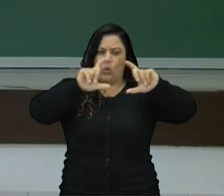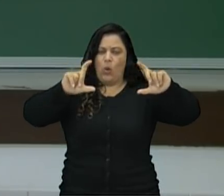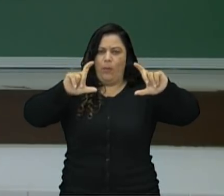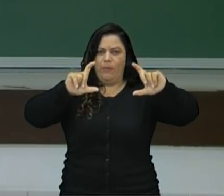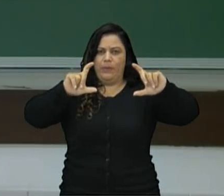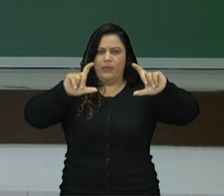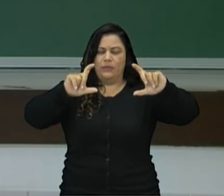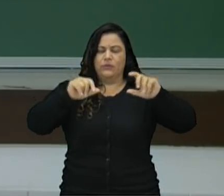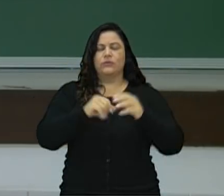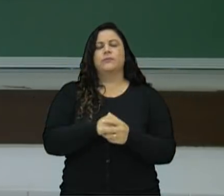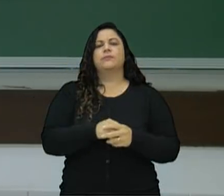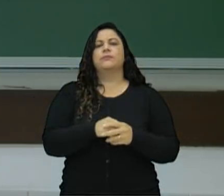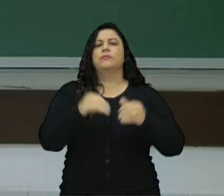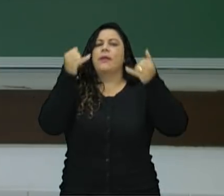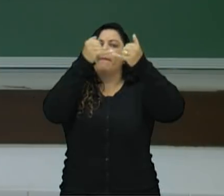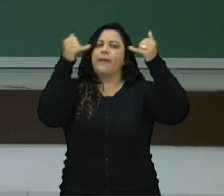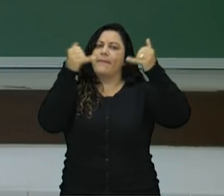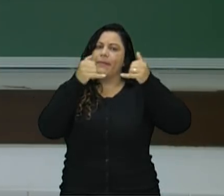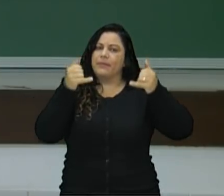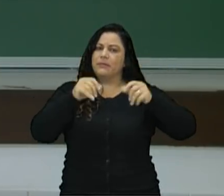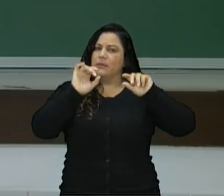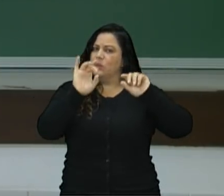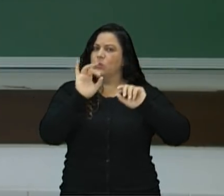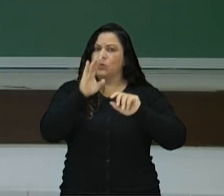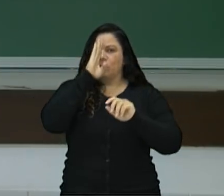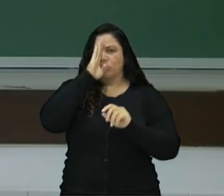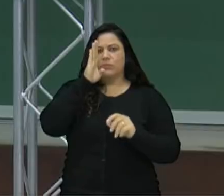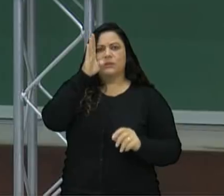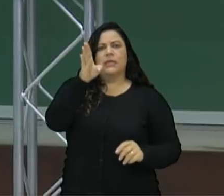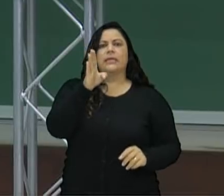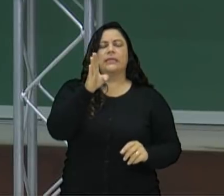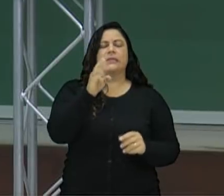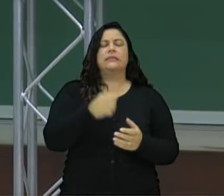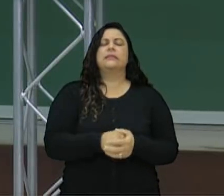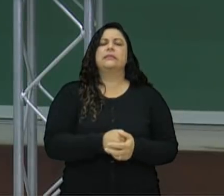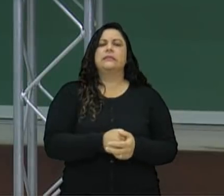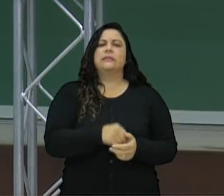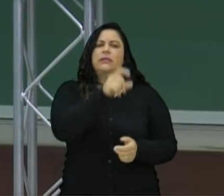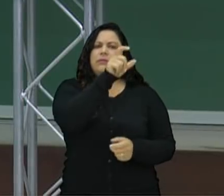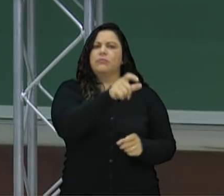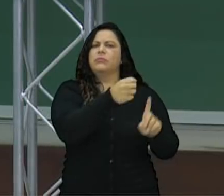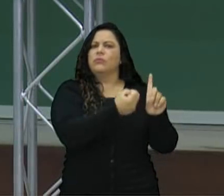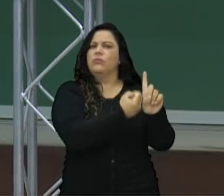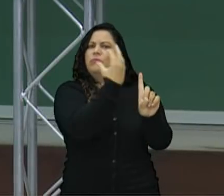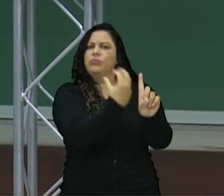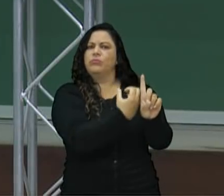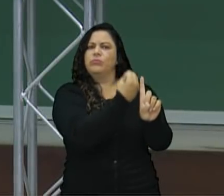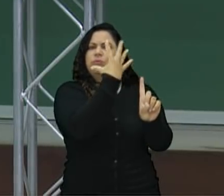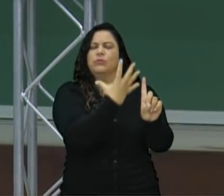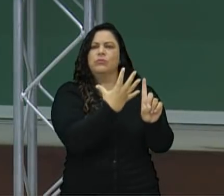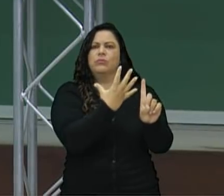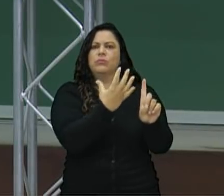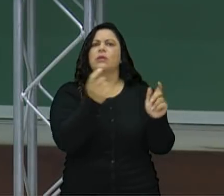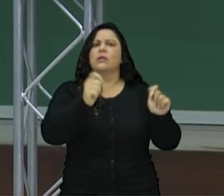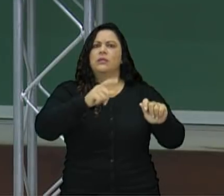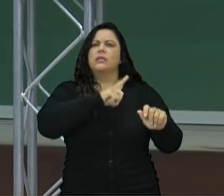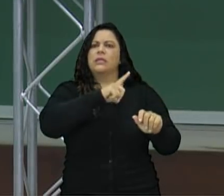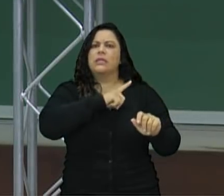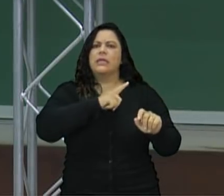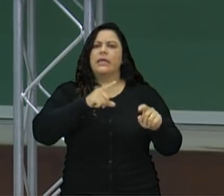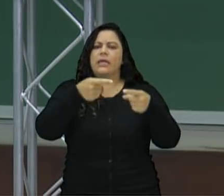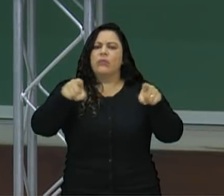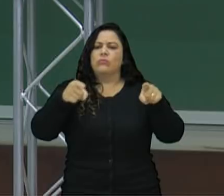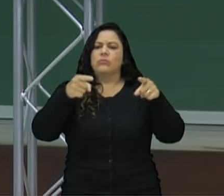alguns trechos, né? E especificamente esse depoimento a gente conseguiu trazer para vocês o áudio, né, da